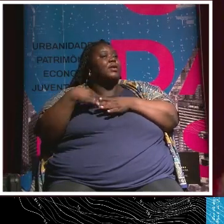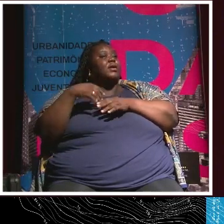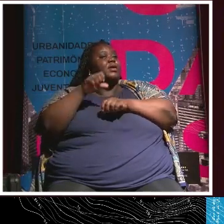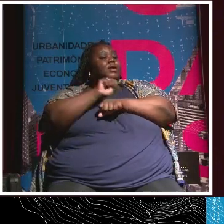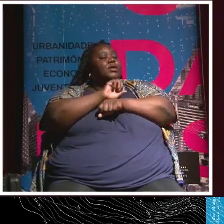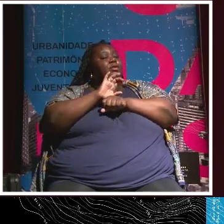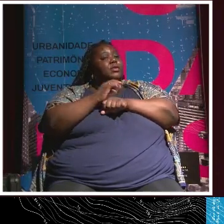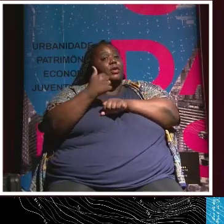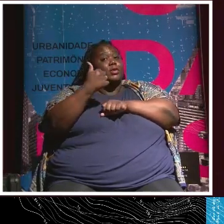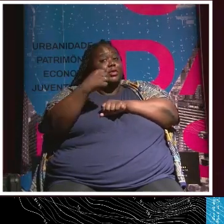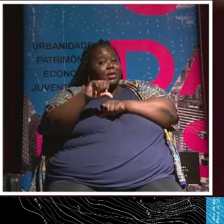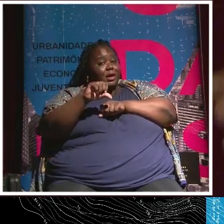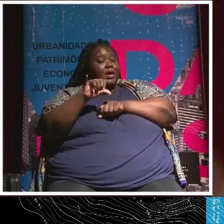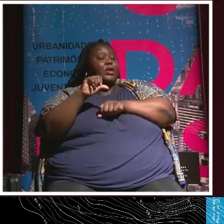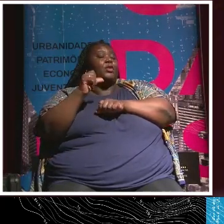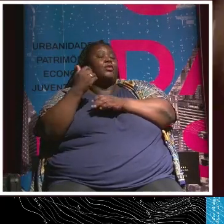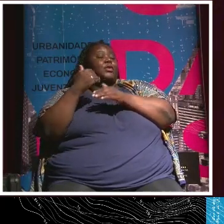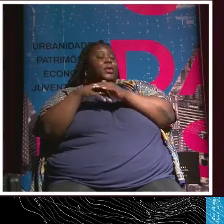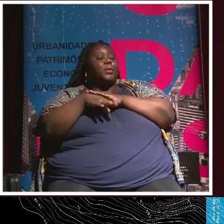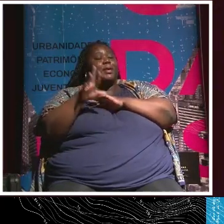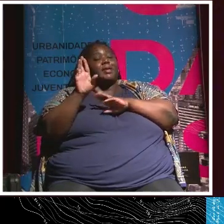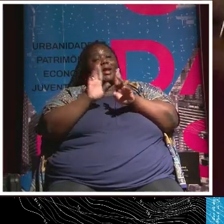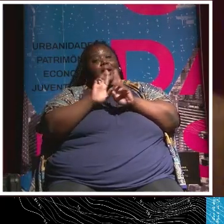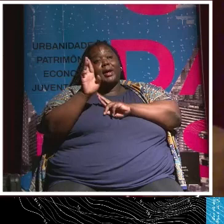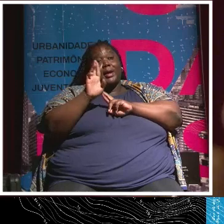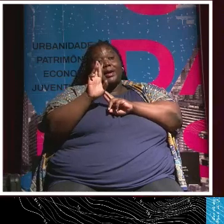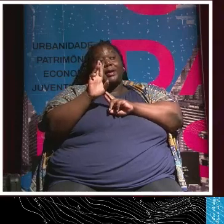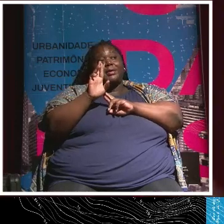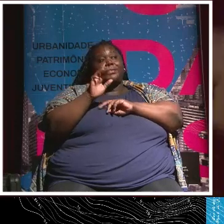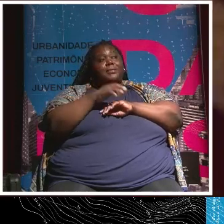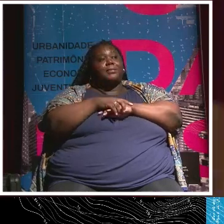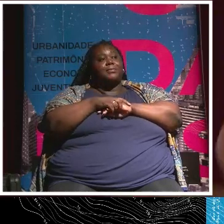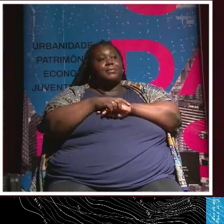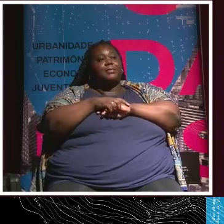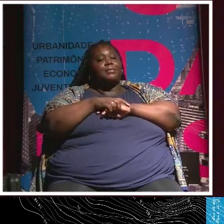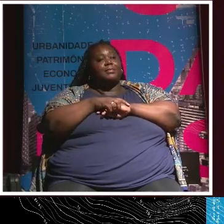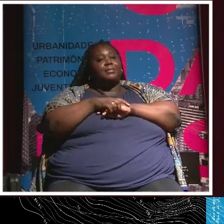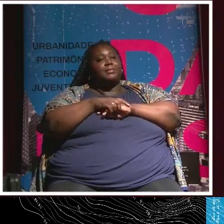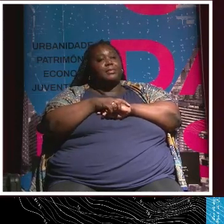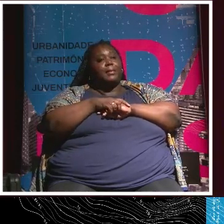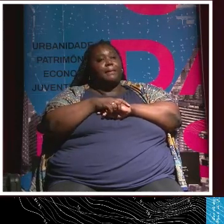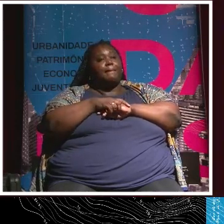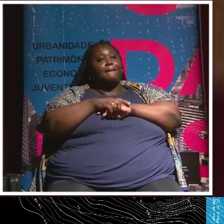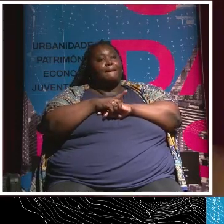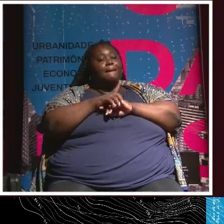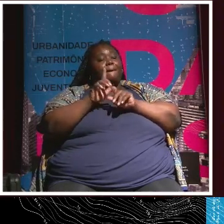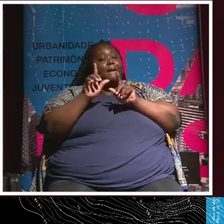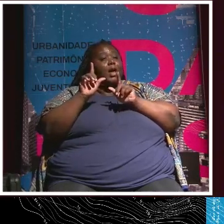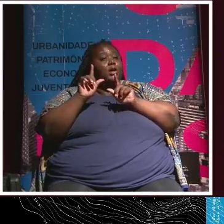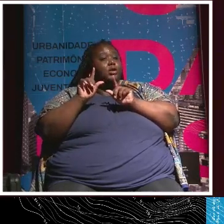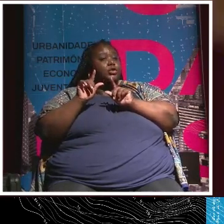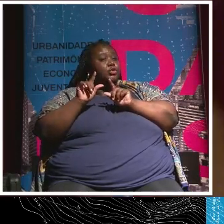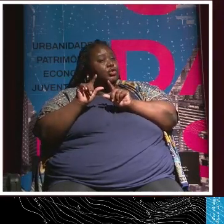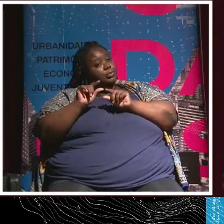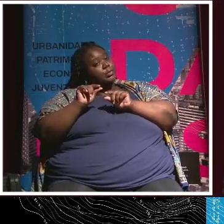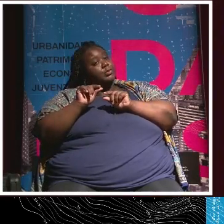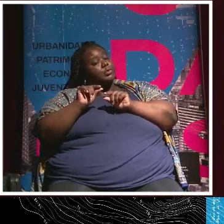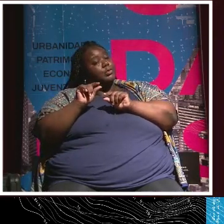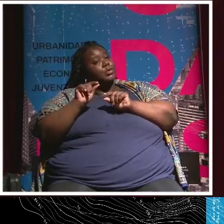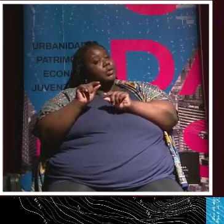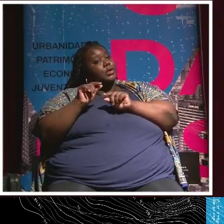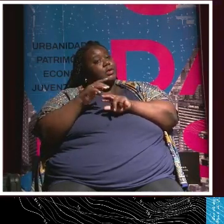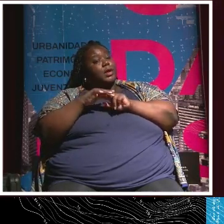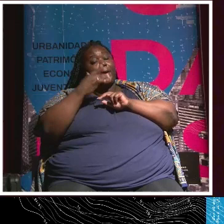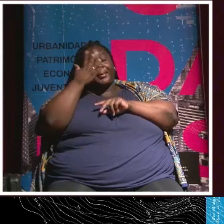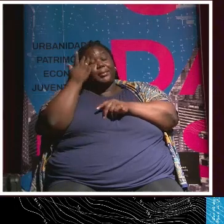XIX, que guarda a relação estrita com a diminuição, a saída da situação